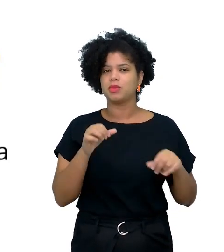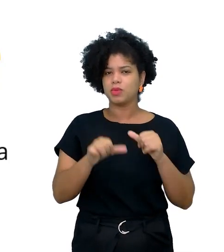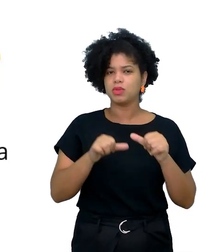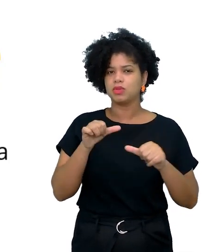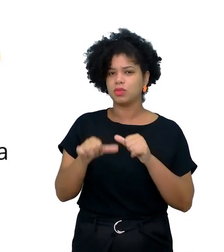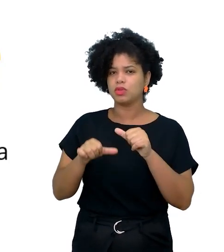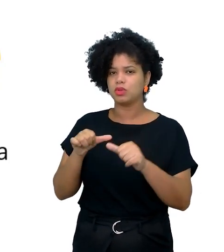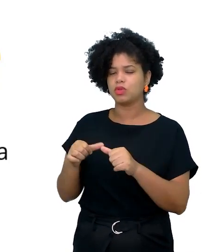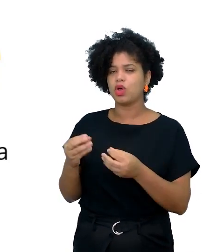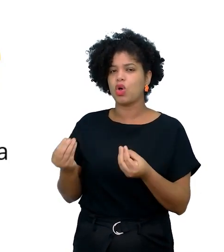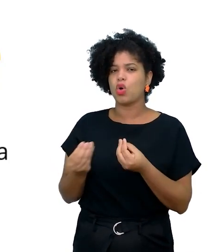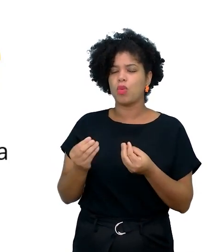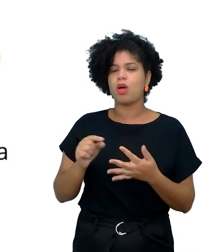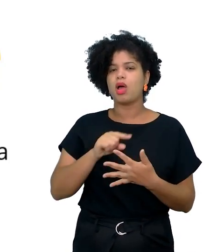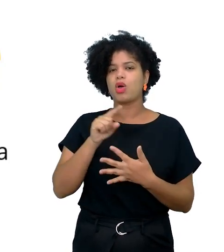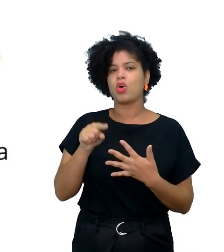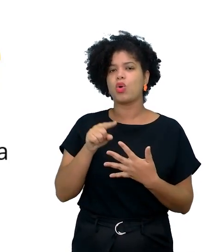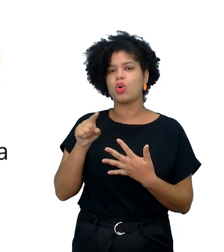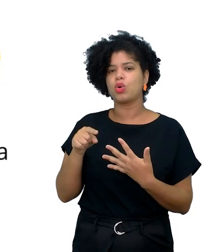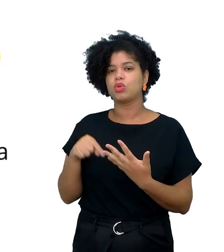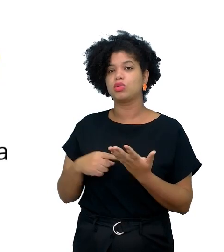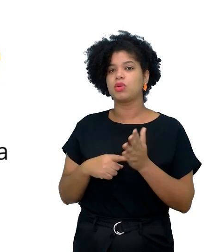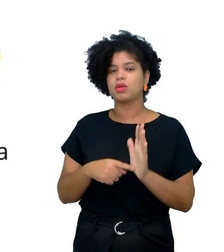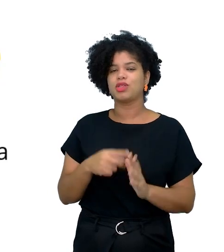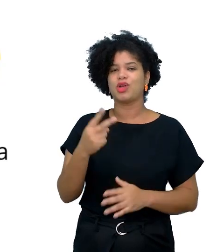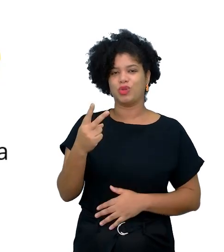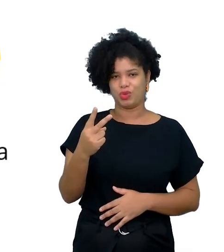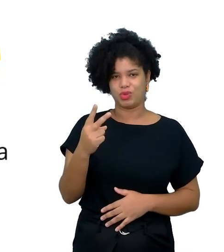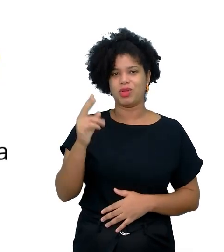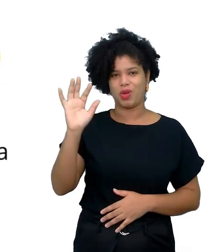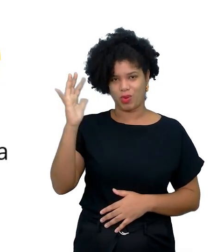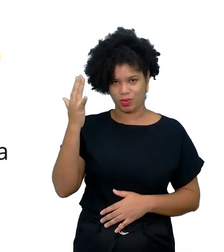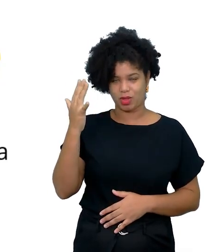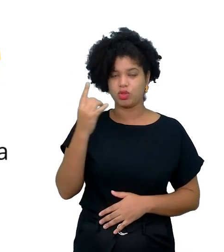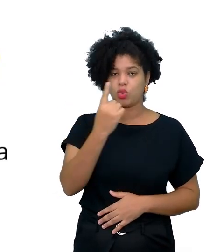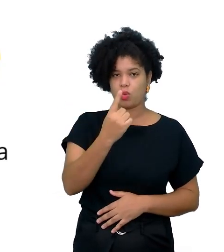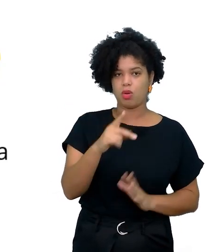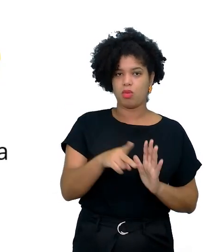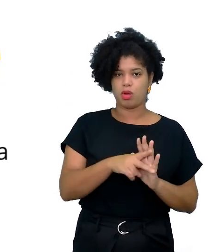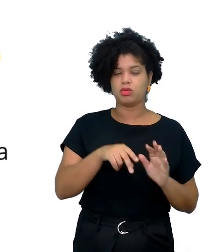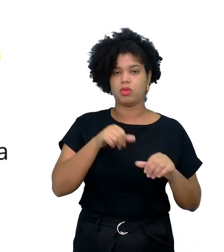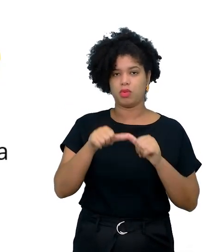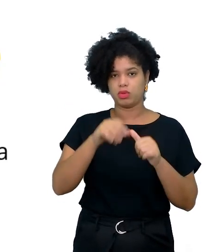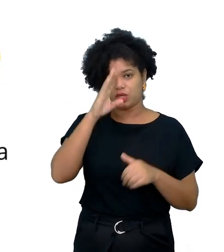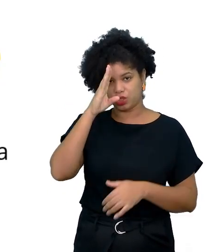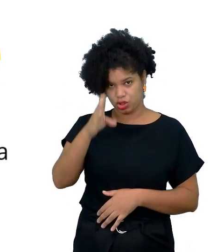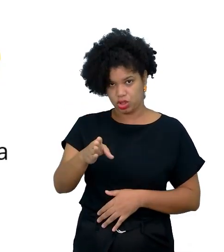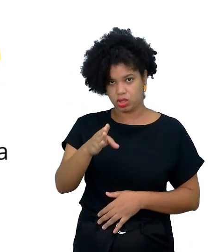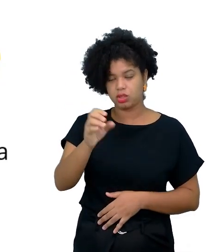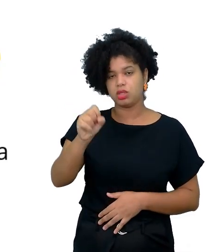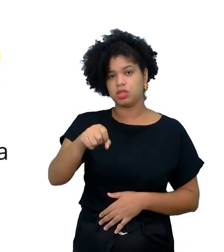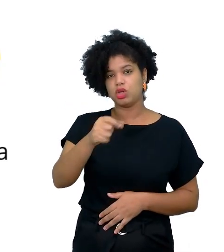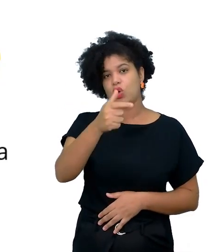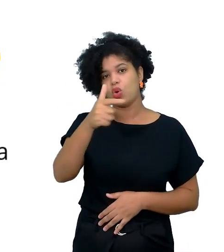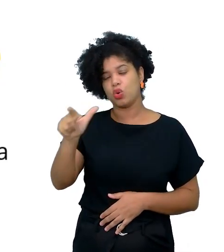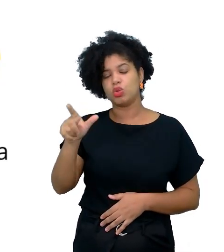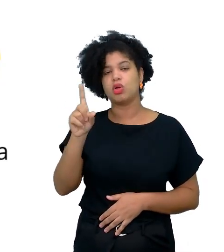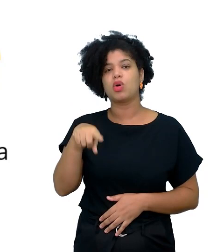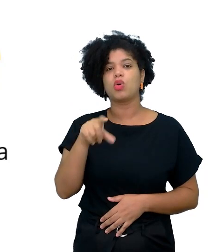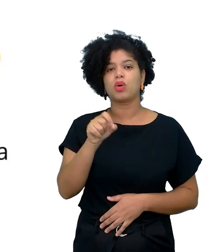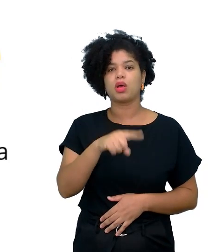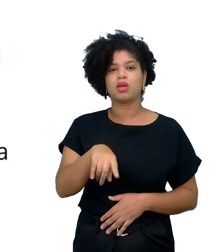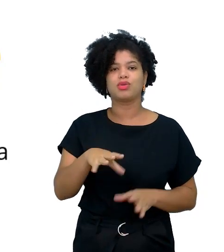do lugar da incógnita, apresentaremos duas situações, né, uma de transformação direta, e outra em que